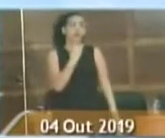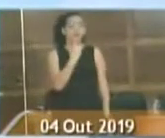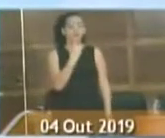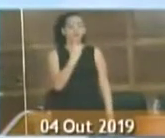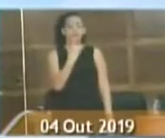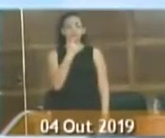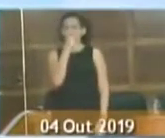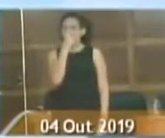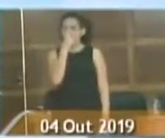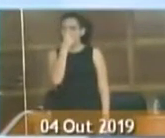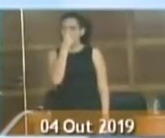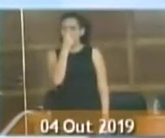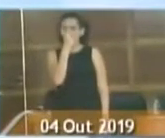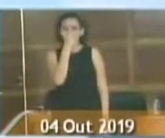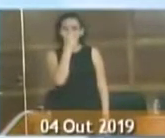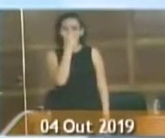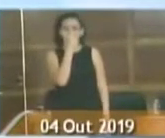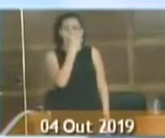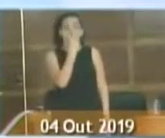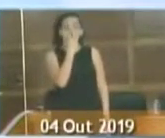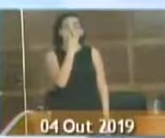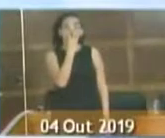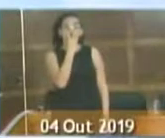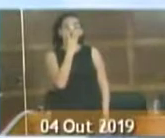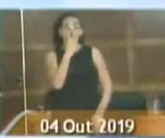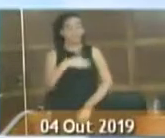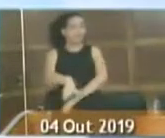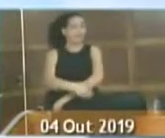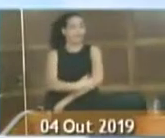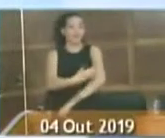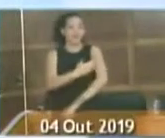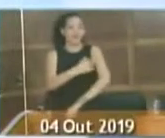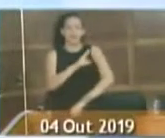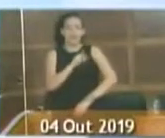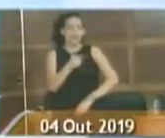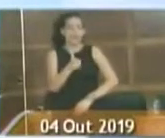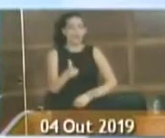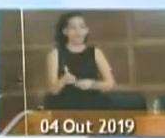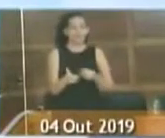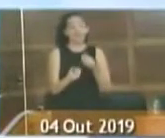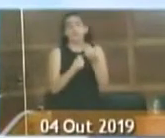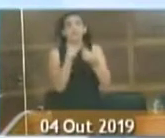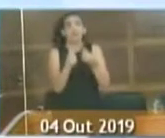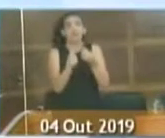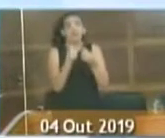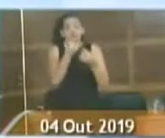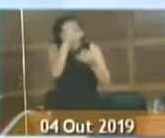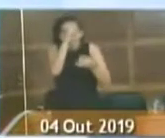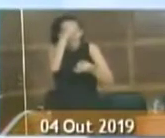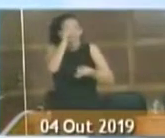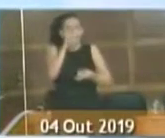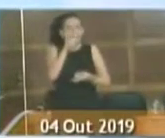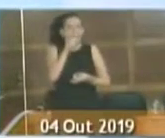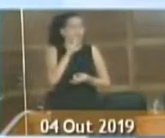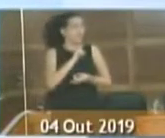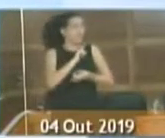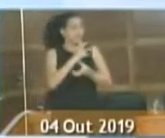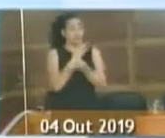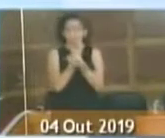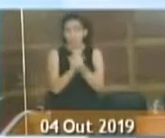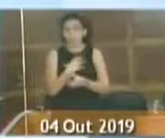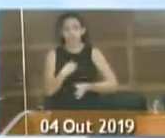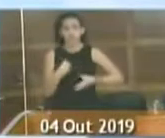rua, ninguém vai prender a cadela para separar ela do cão. Ela vai cruzar e daqui a pouquinho vai estar cheio de filhotinhos